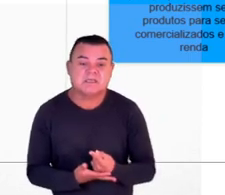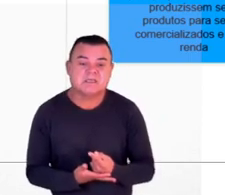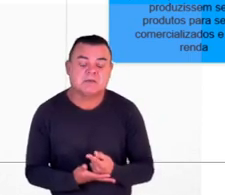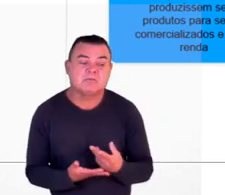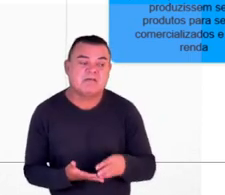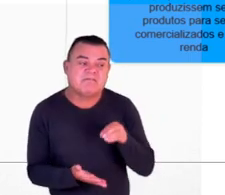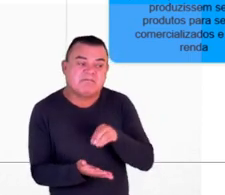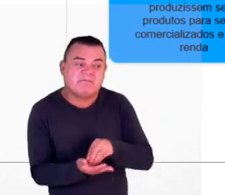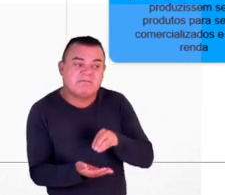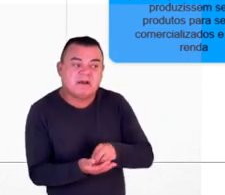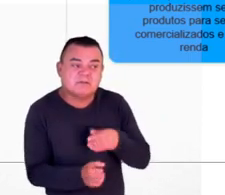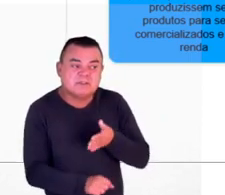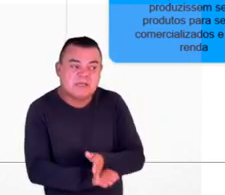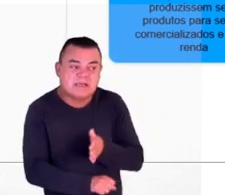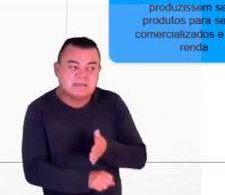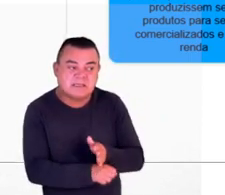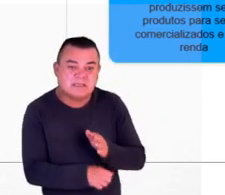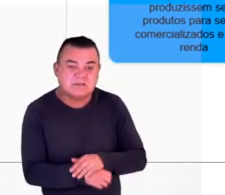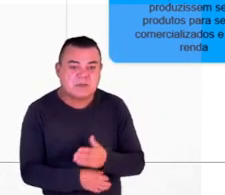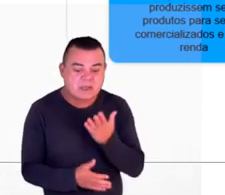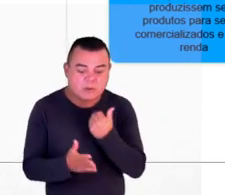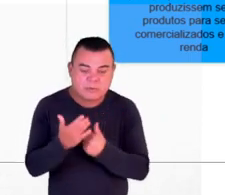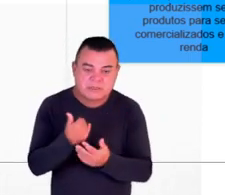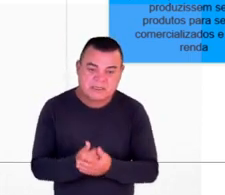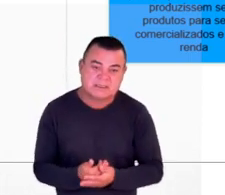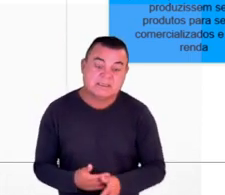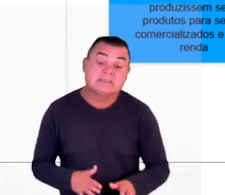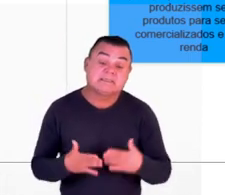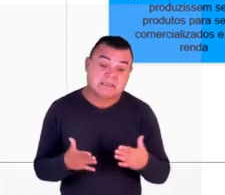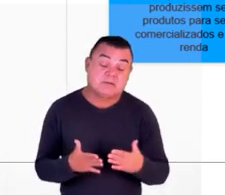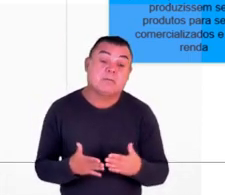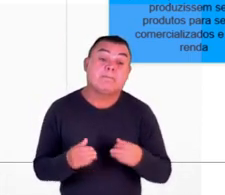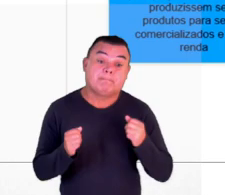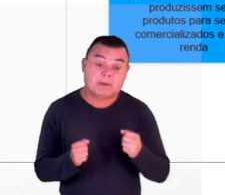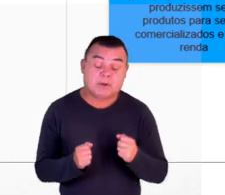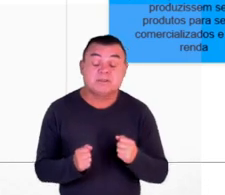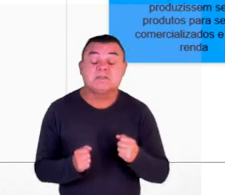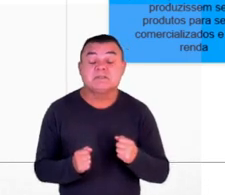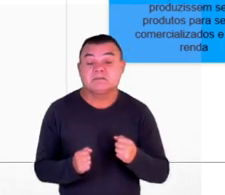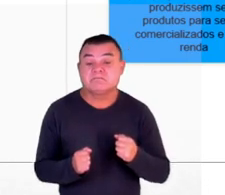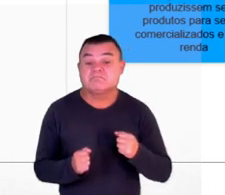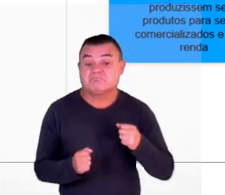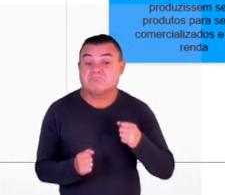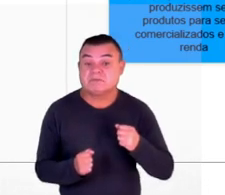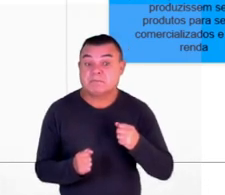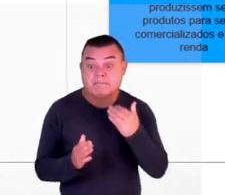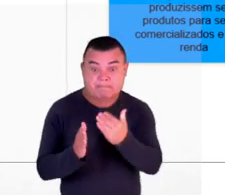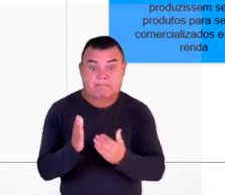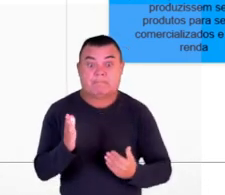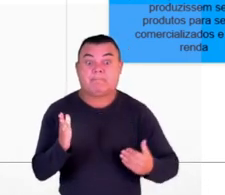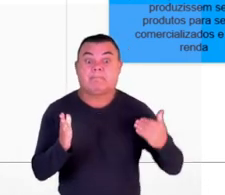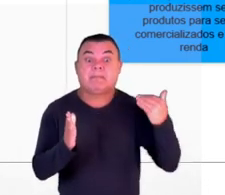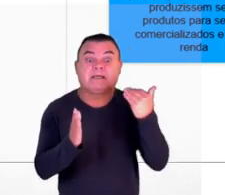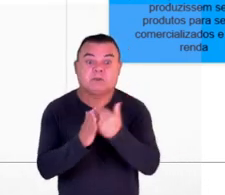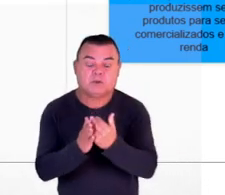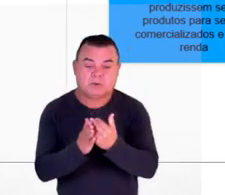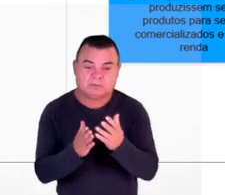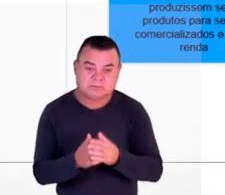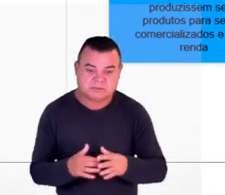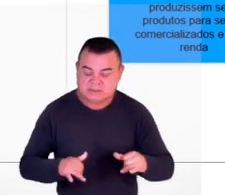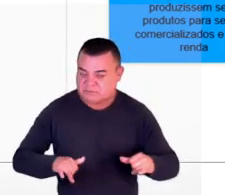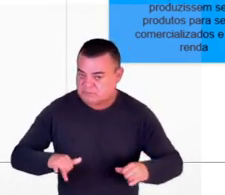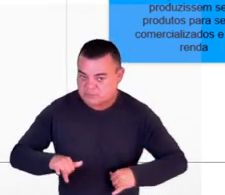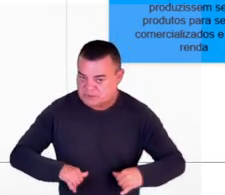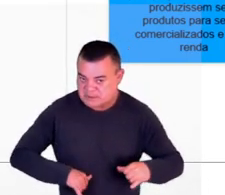de acesso a alimentos ela vai ser muito maior né Eh nós